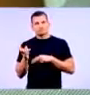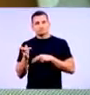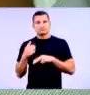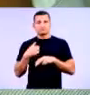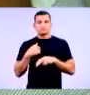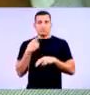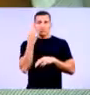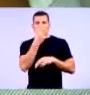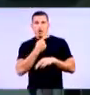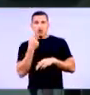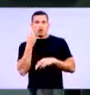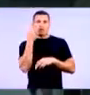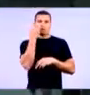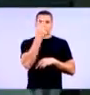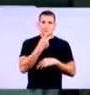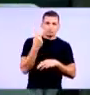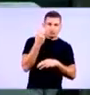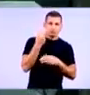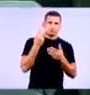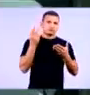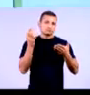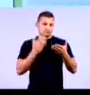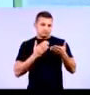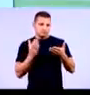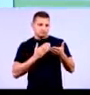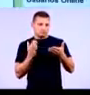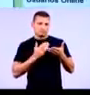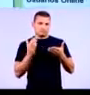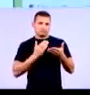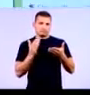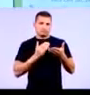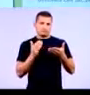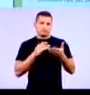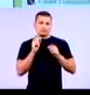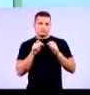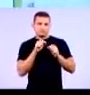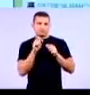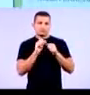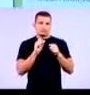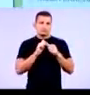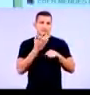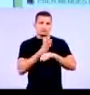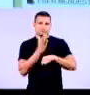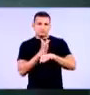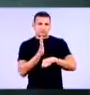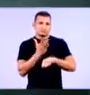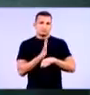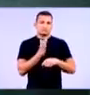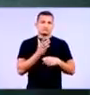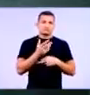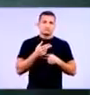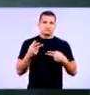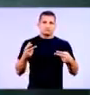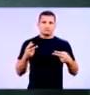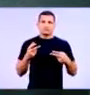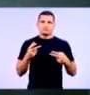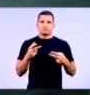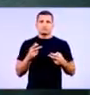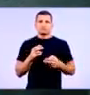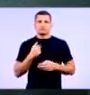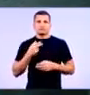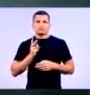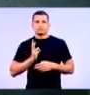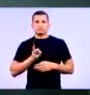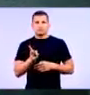1h30, 2 horas para reler o material, ver o que eu tenho que fazer um exercício. Estou